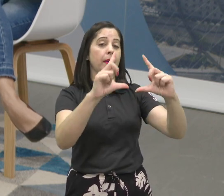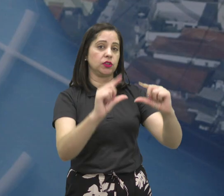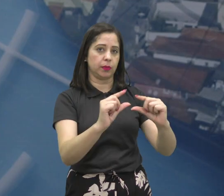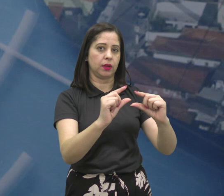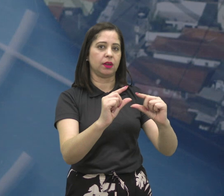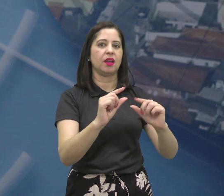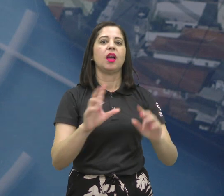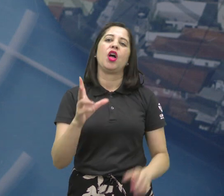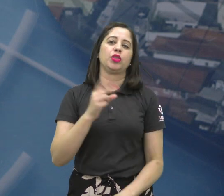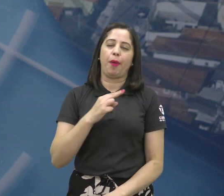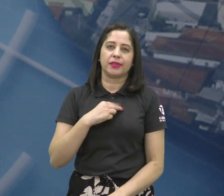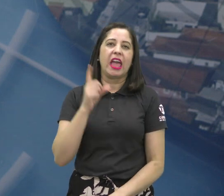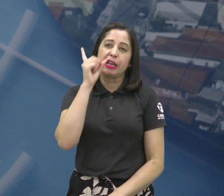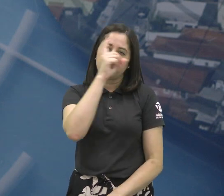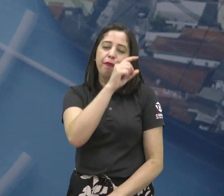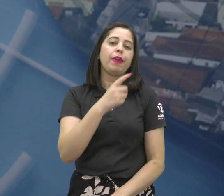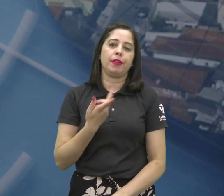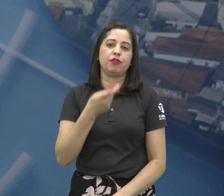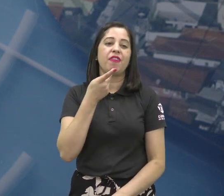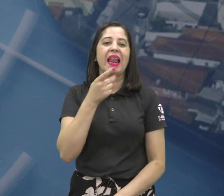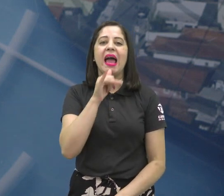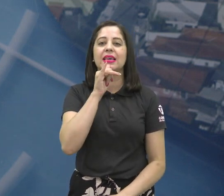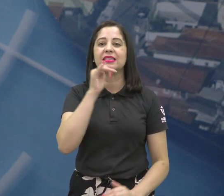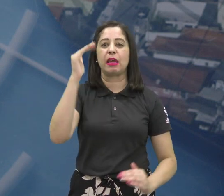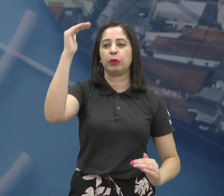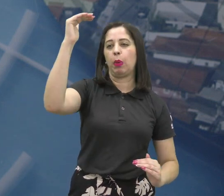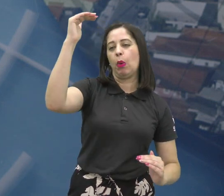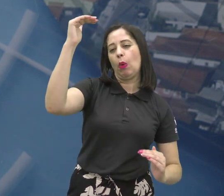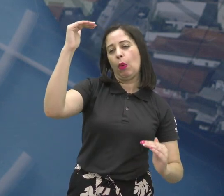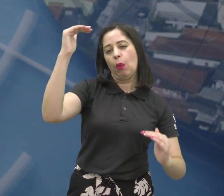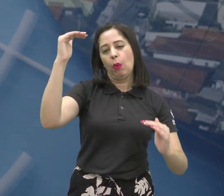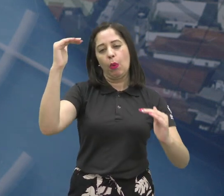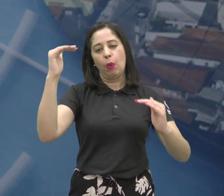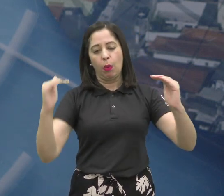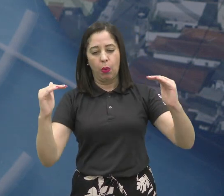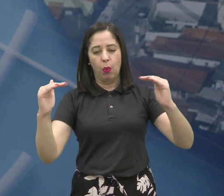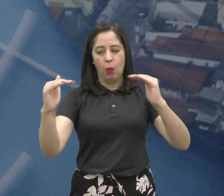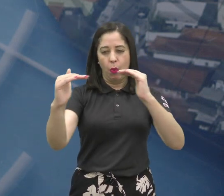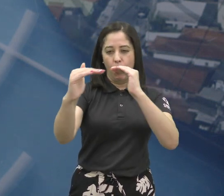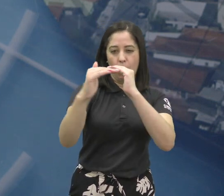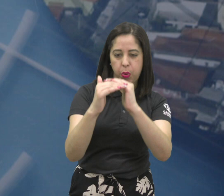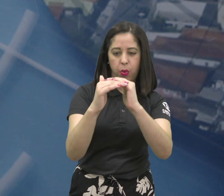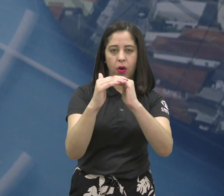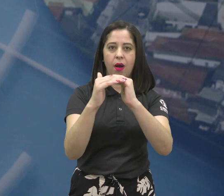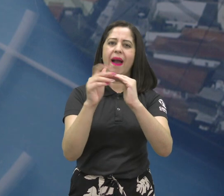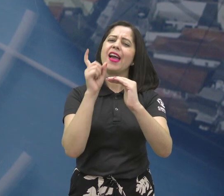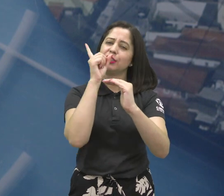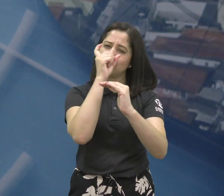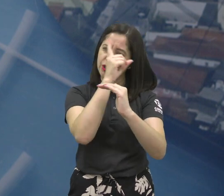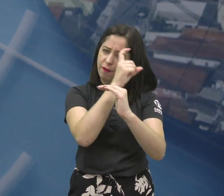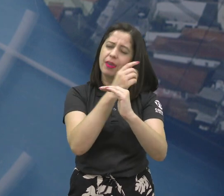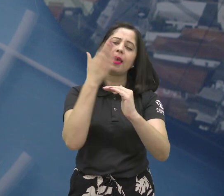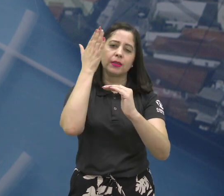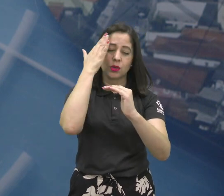em erradicar 100% a desigualdade. Infelizmente, é uma meta muito difícil ainda de ser alcançada, mas pelo